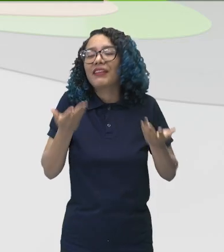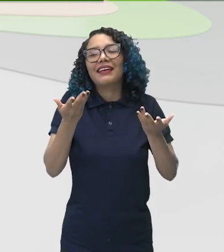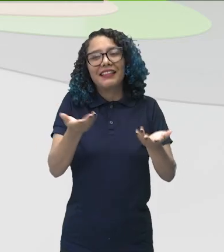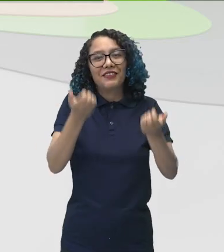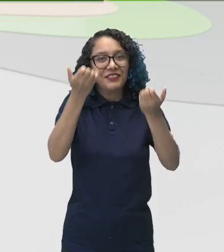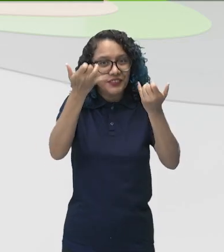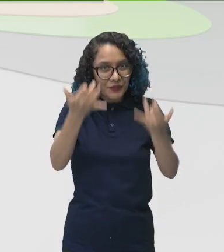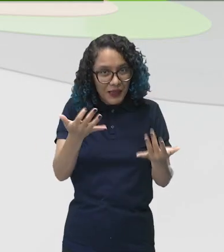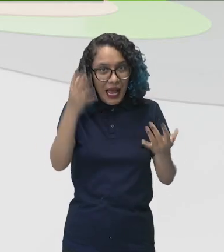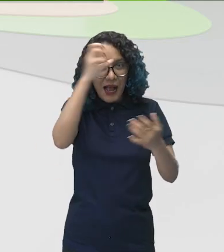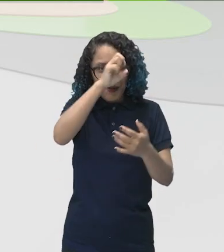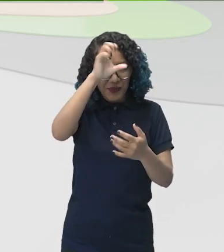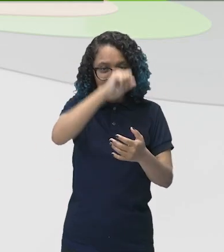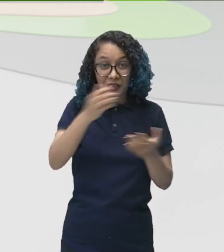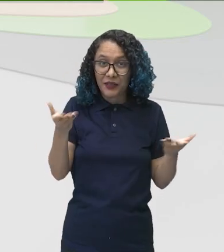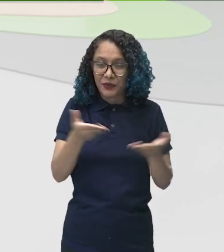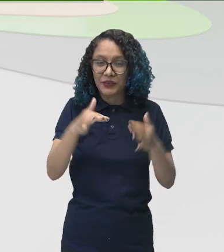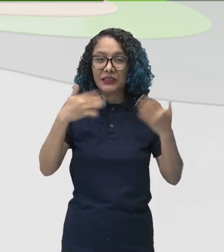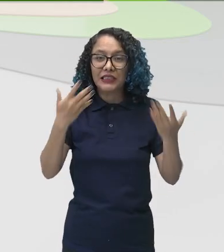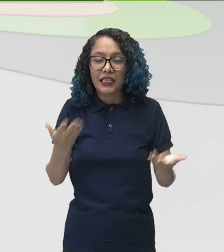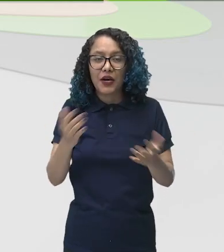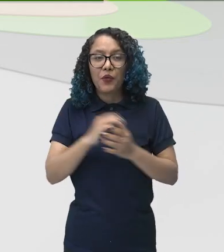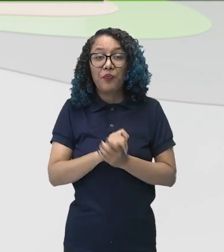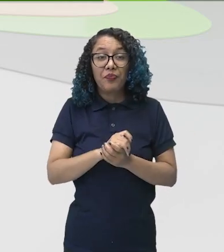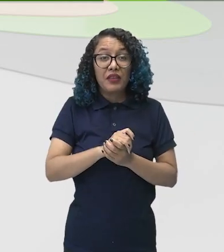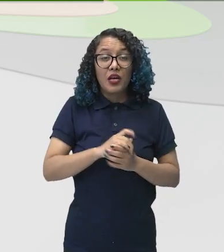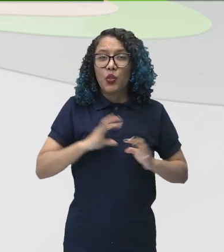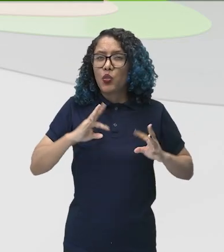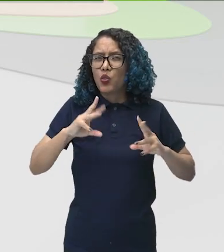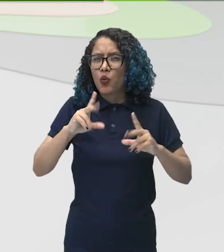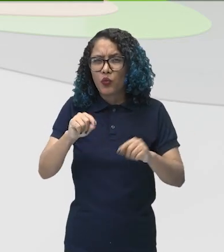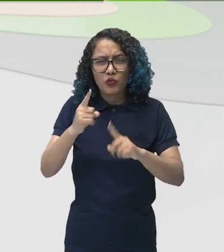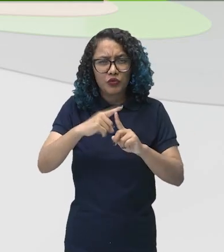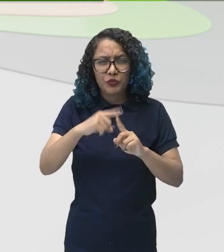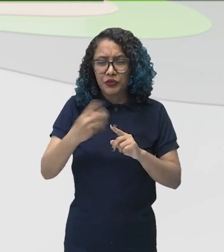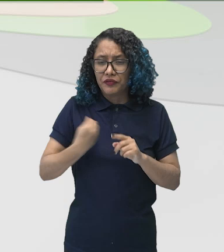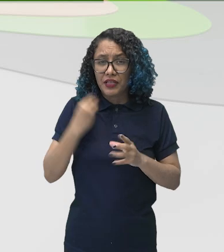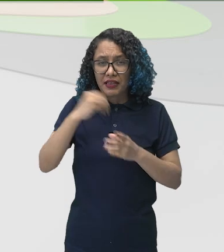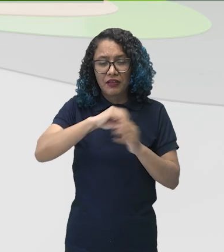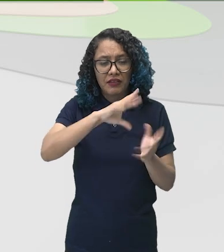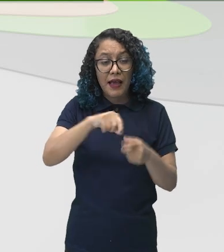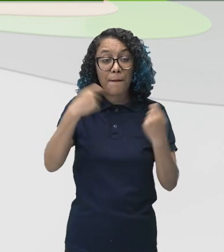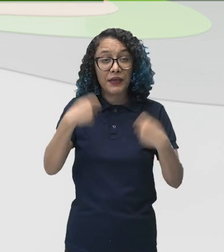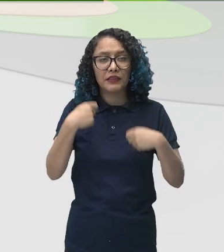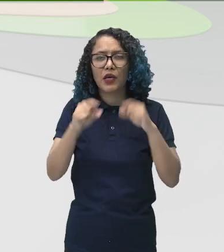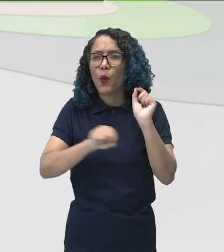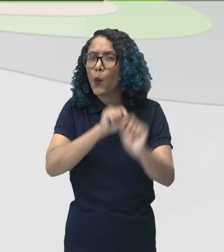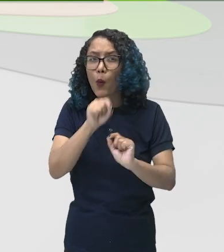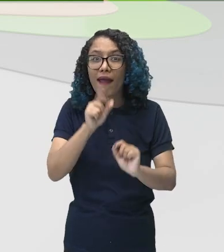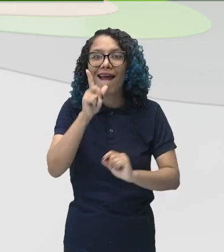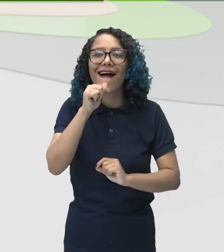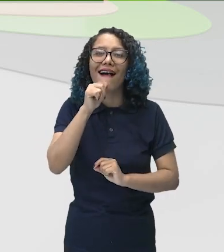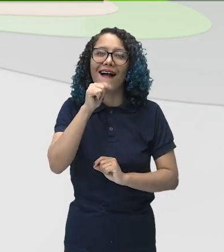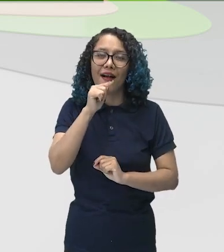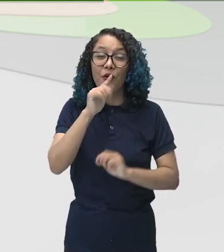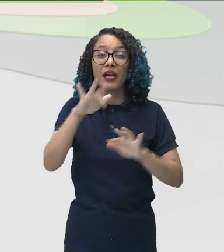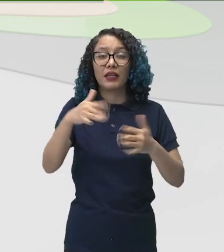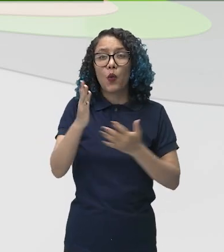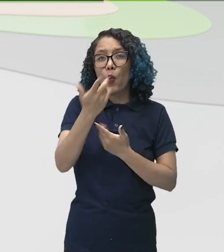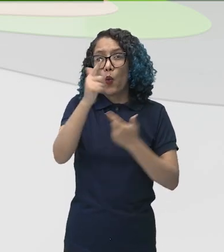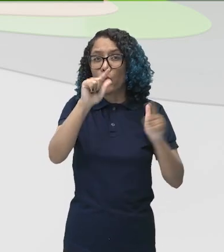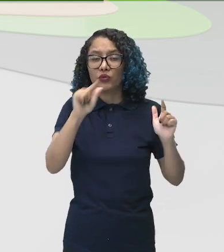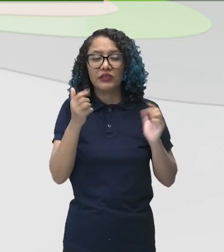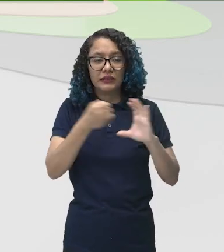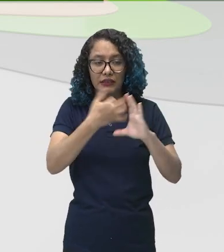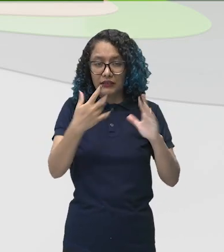toda a vida na Terra, ela depende de água para a sua existência. E tem algumas outras características também